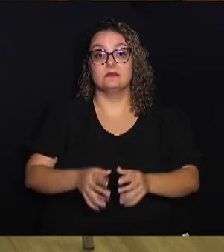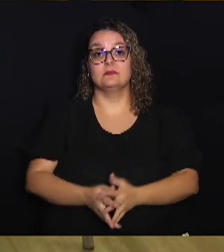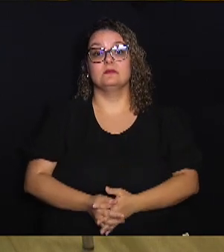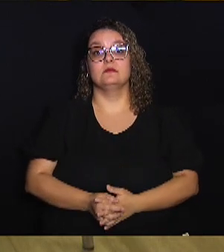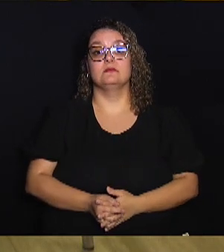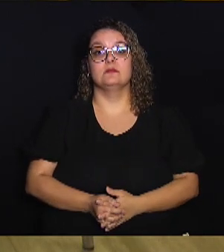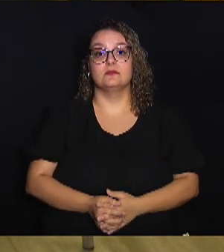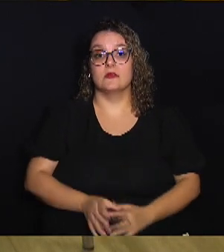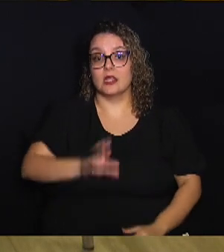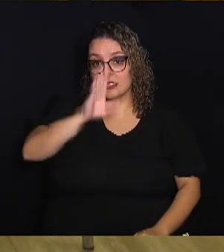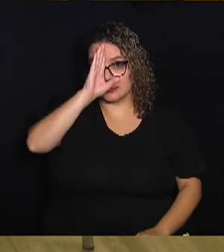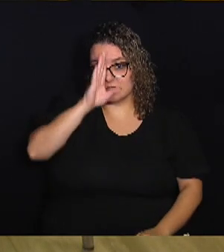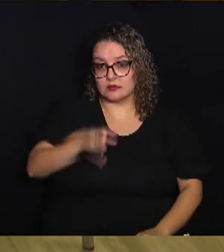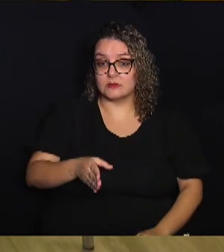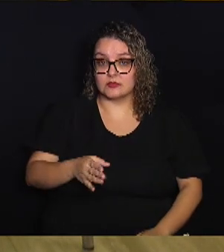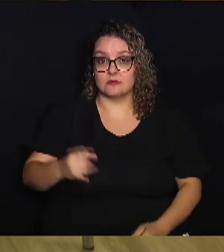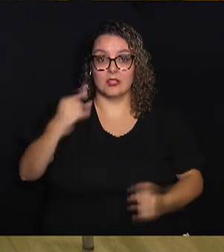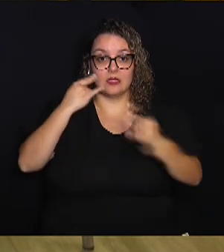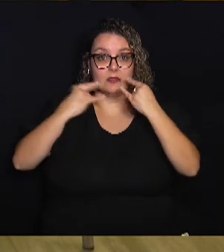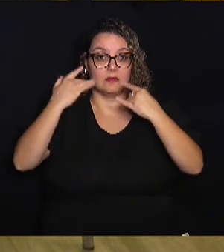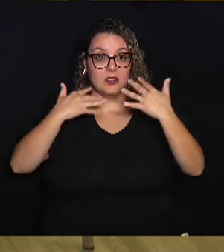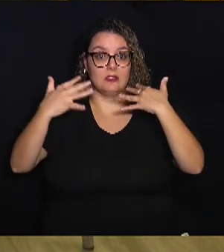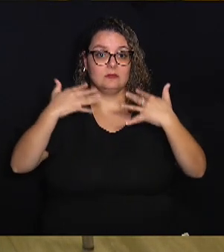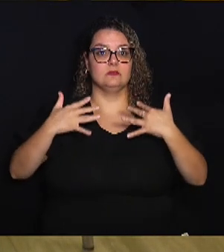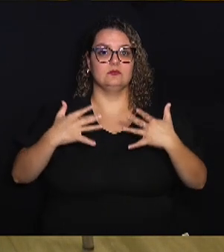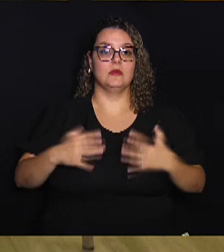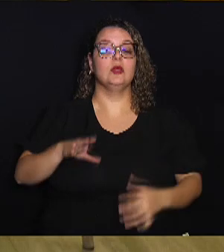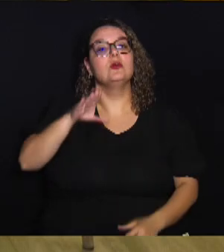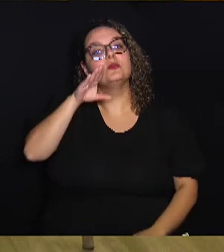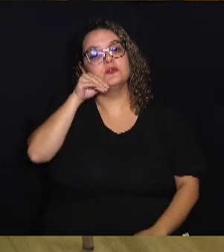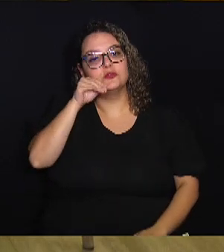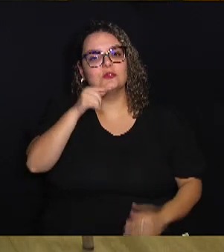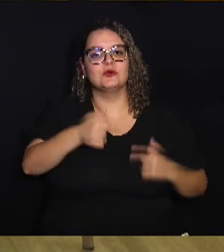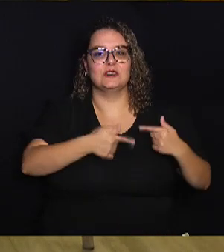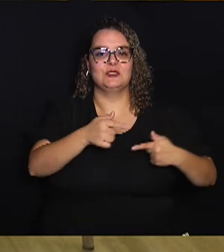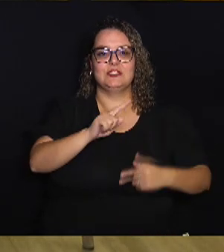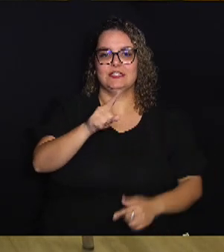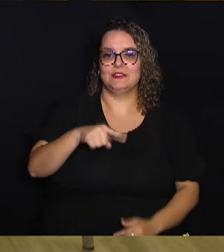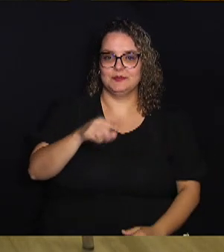as principais ambições dos funcionários da geração Z.